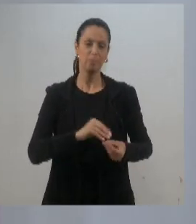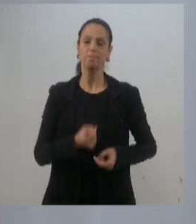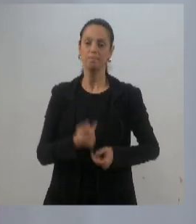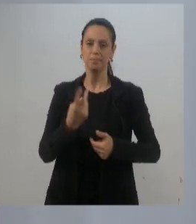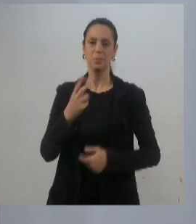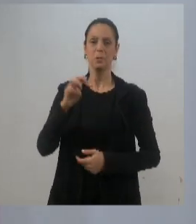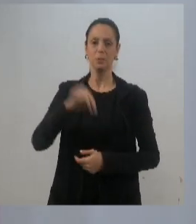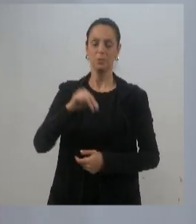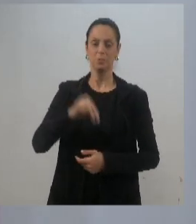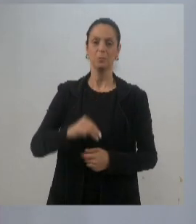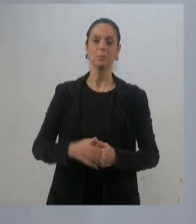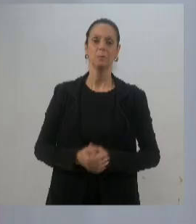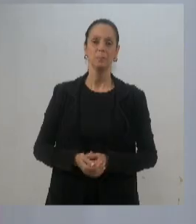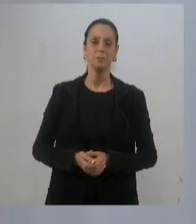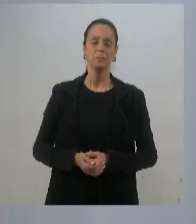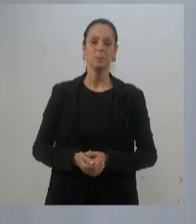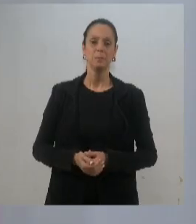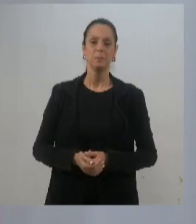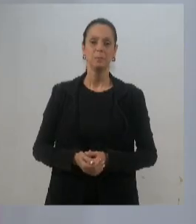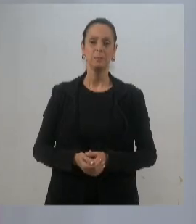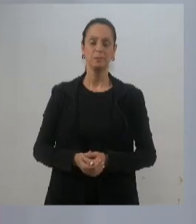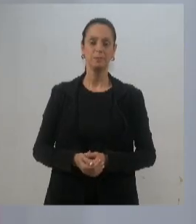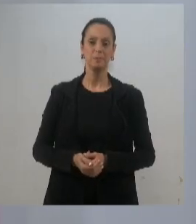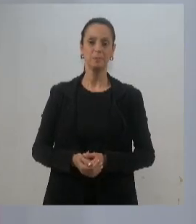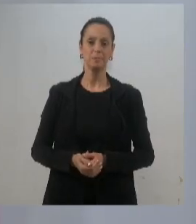Mais 2 minutos.